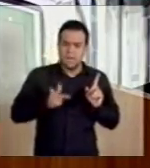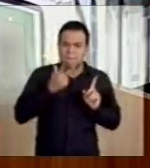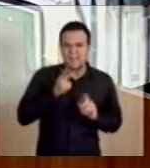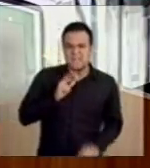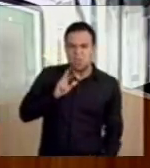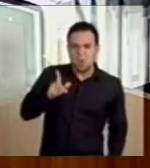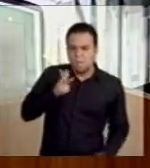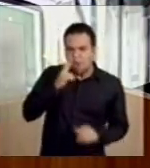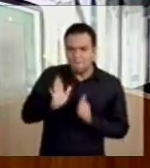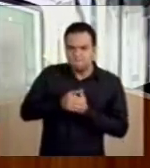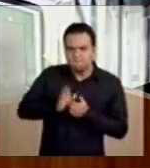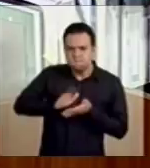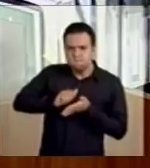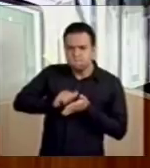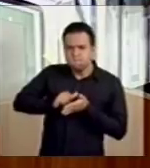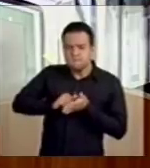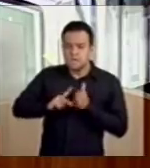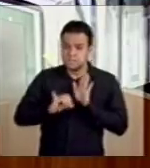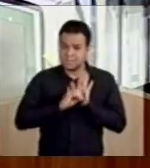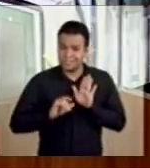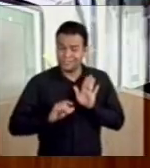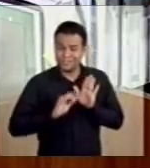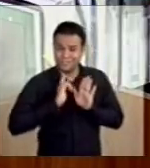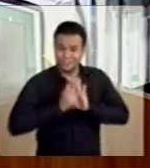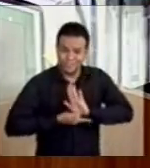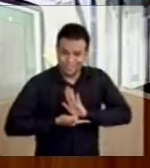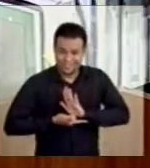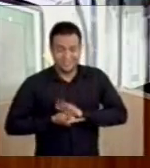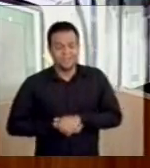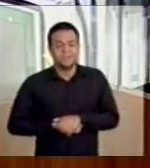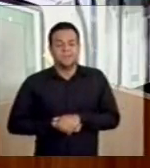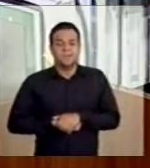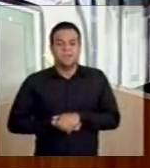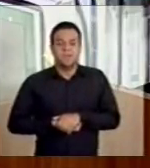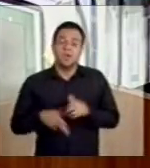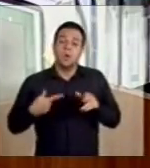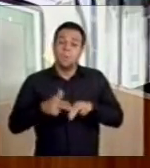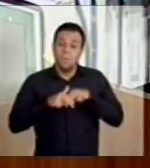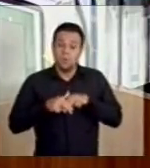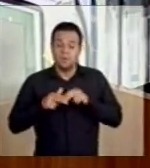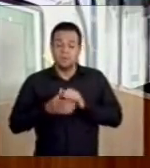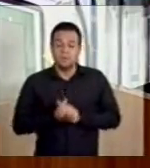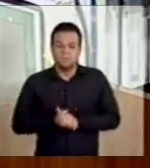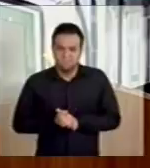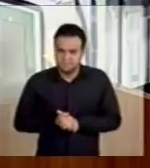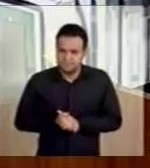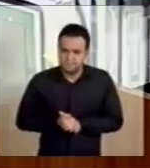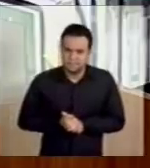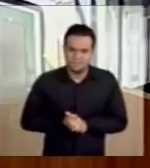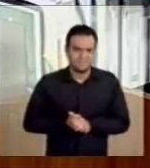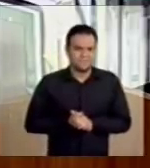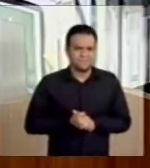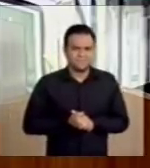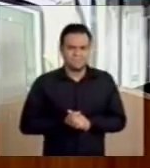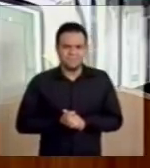como a sua identidade de gênero. Impõe-se ao Estado, portanto, em consequência, adotar,